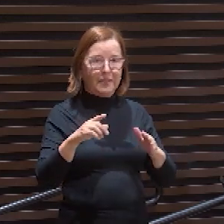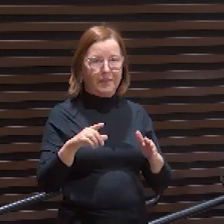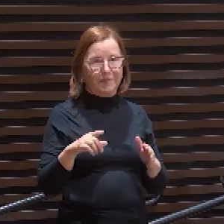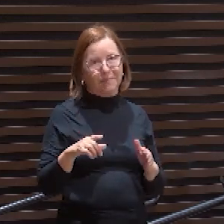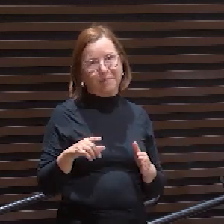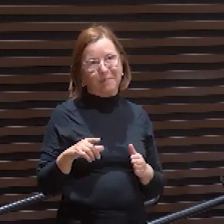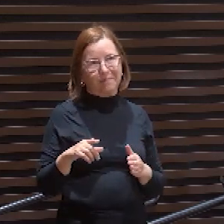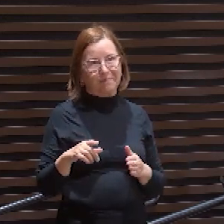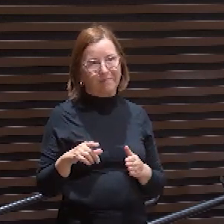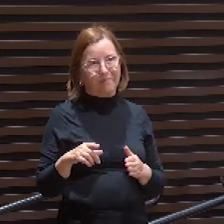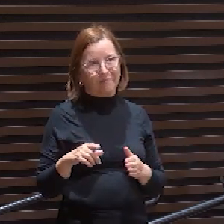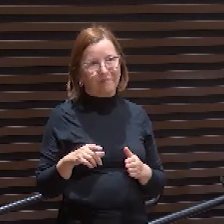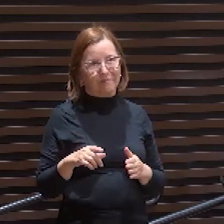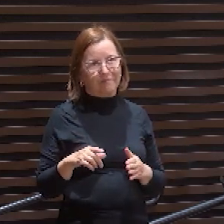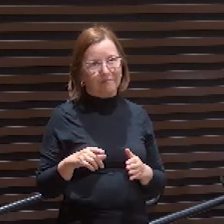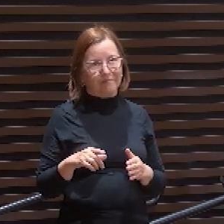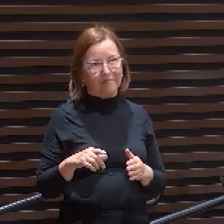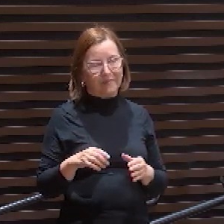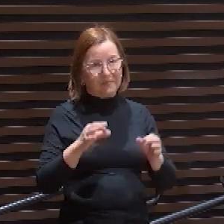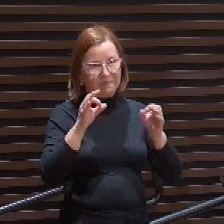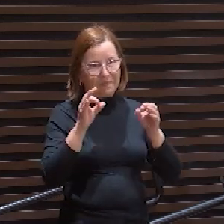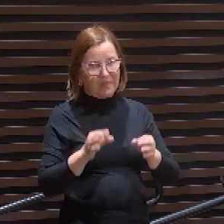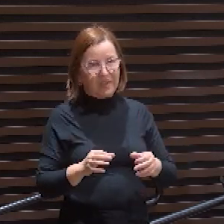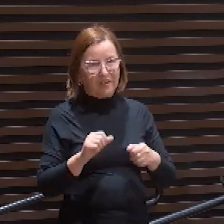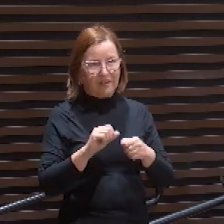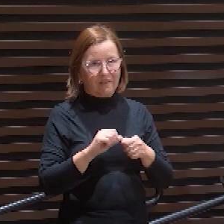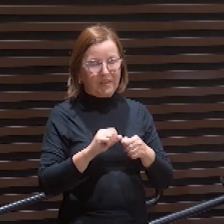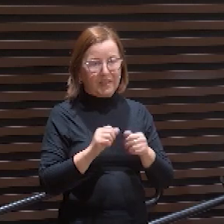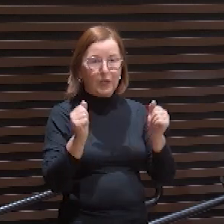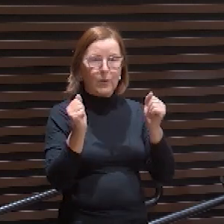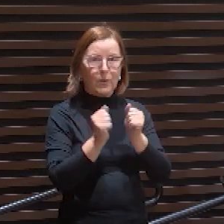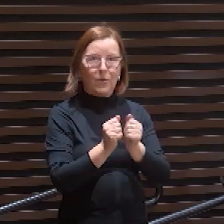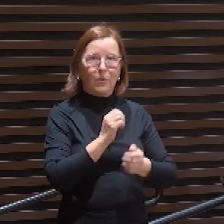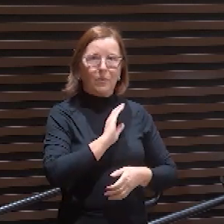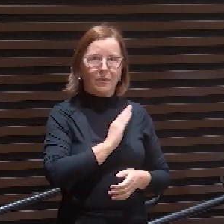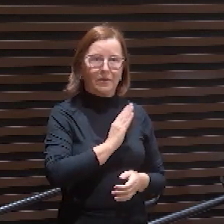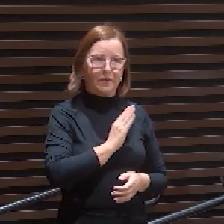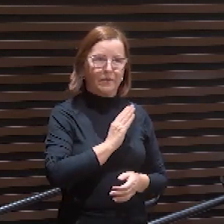legítimo fazer com o coração.